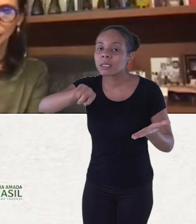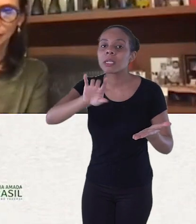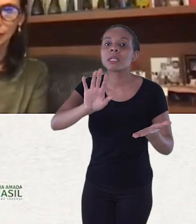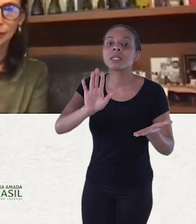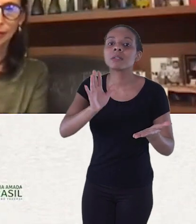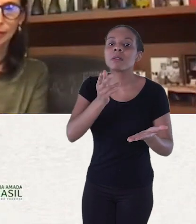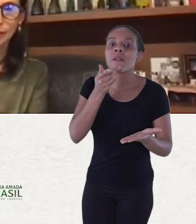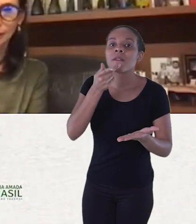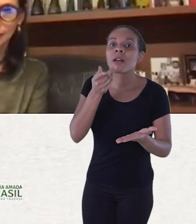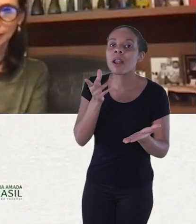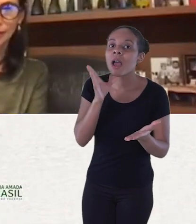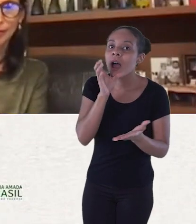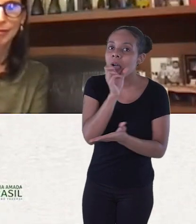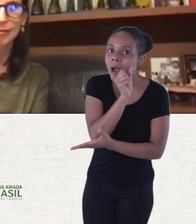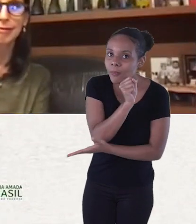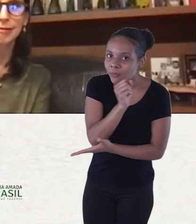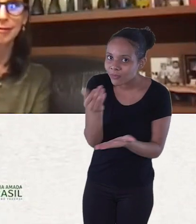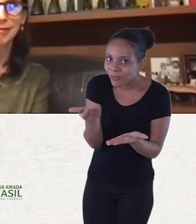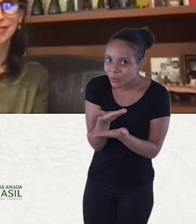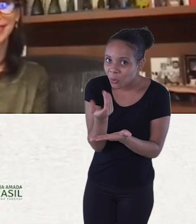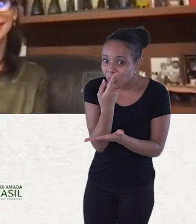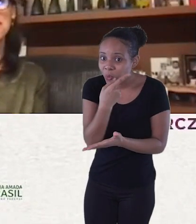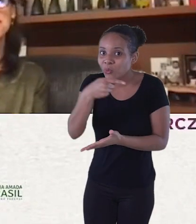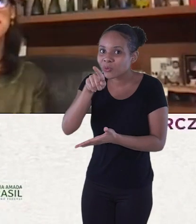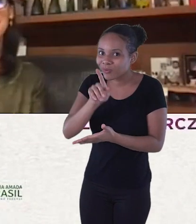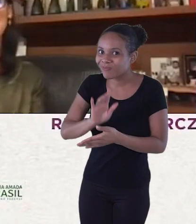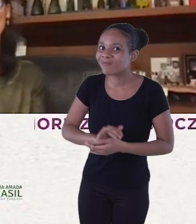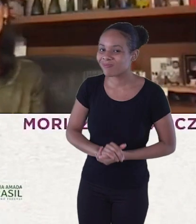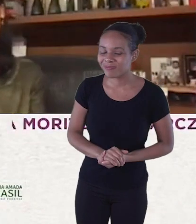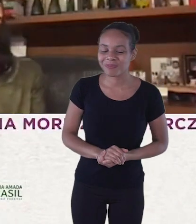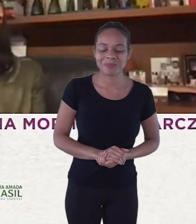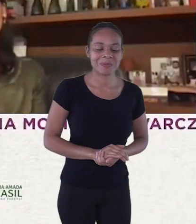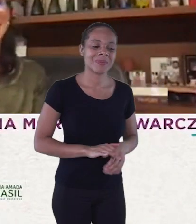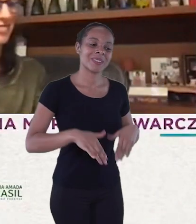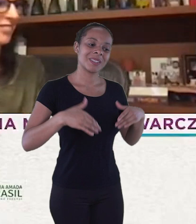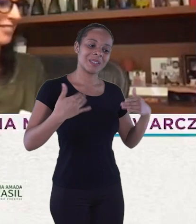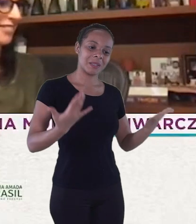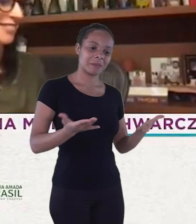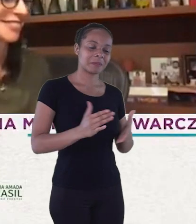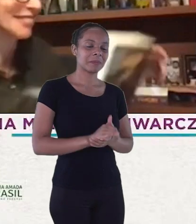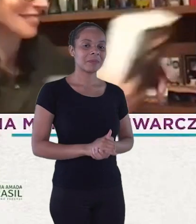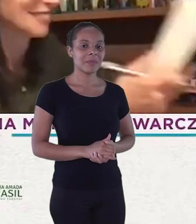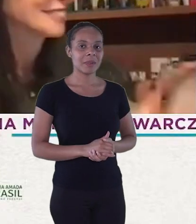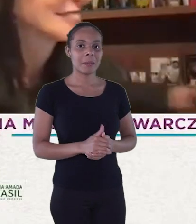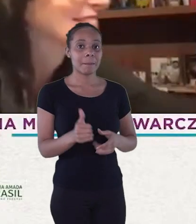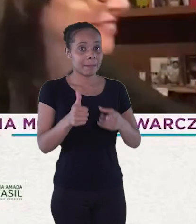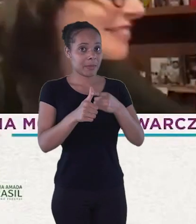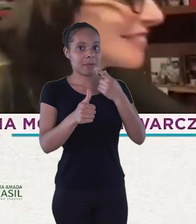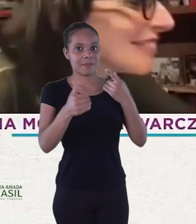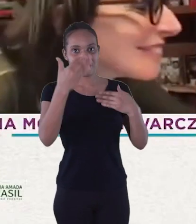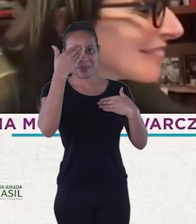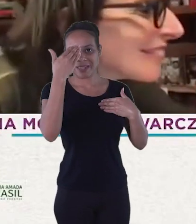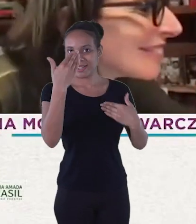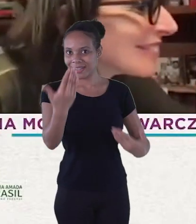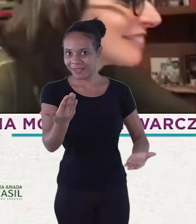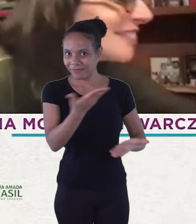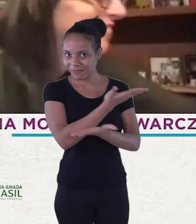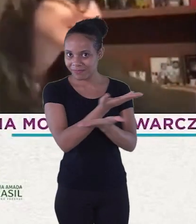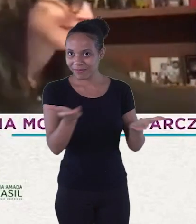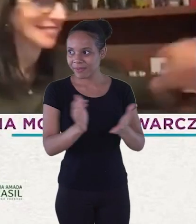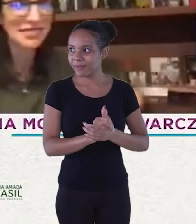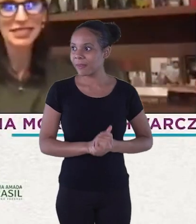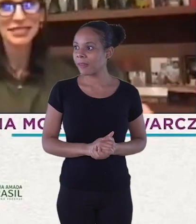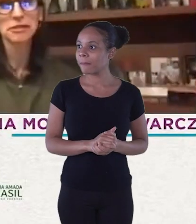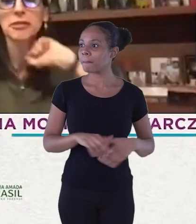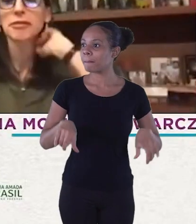Primeiro, agradecer, que eu acho que como o Flávio bem colocou, sempre que a gente está se encontrando, a gente também está pensando sobre, né? Porque a gente terminou